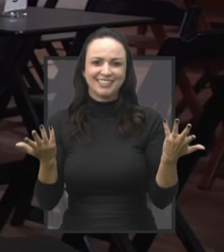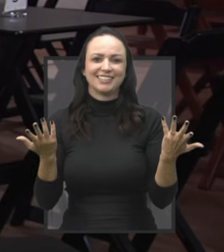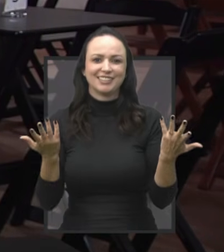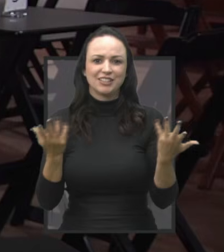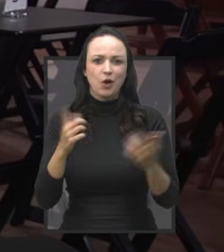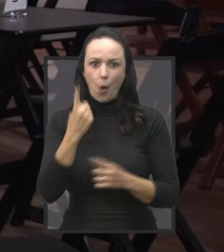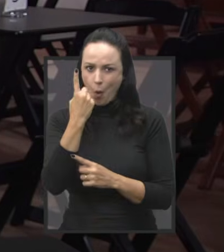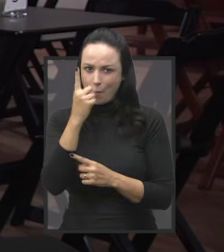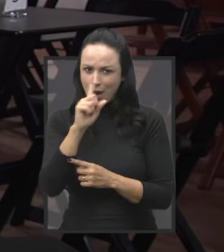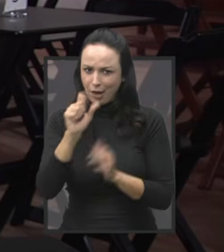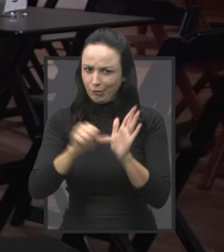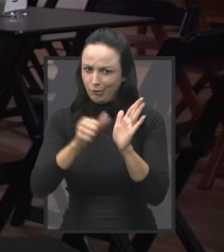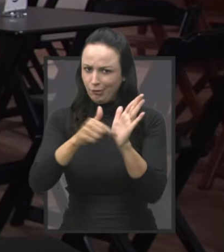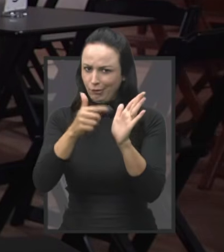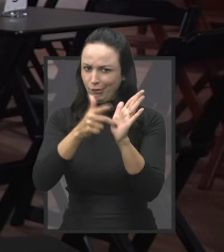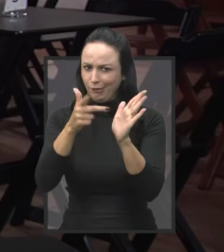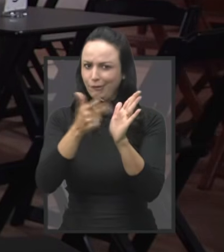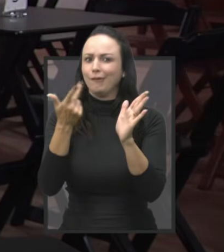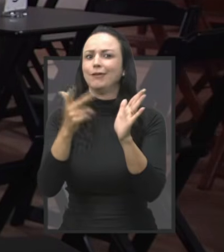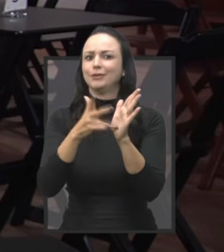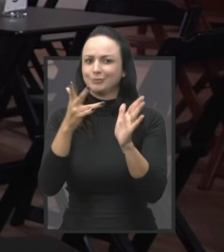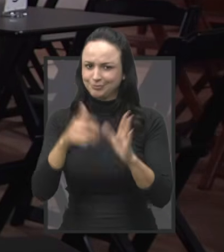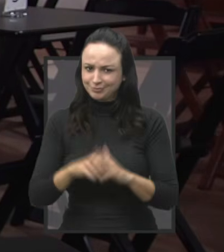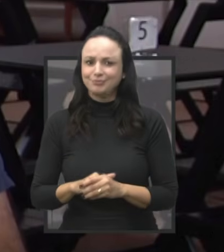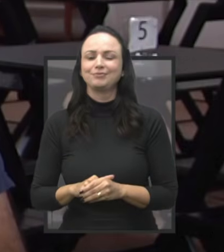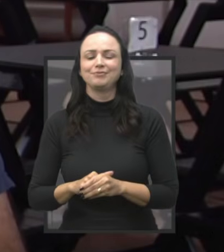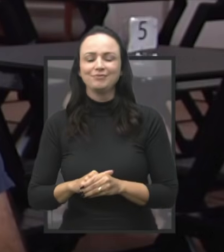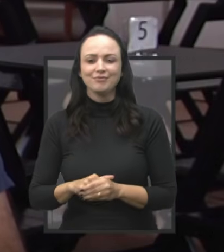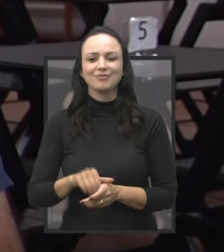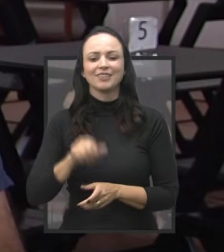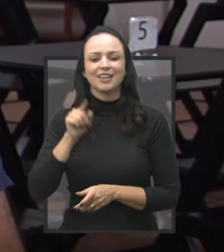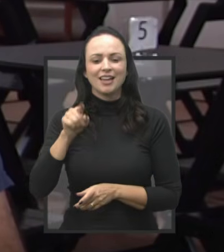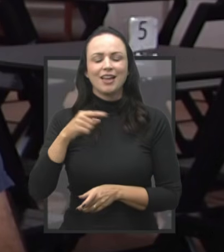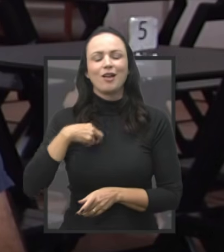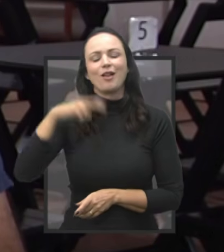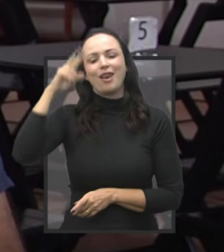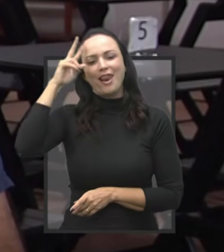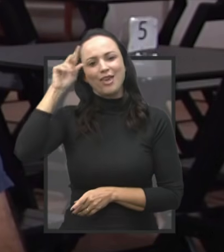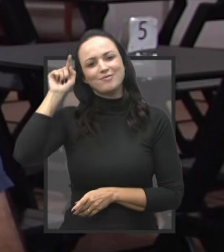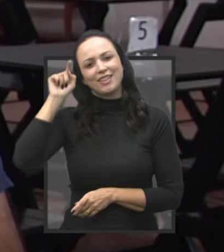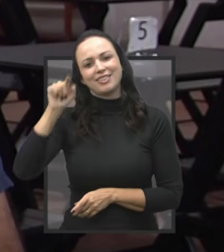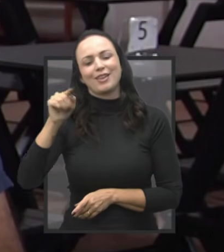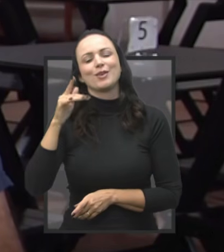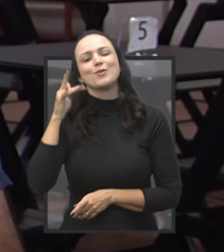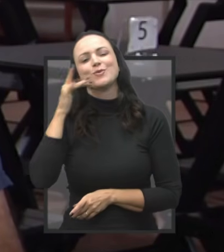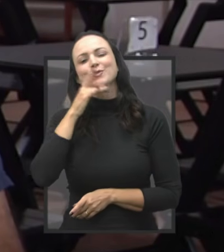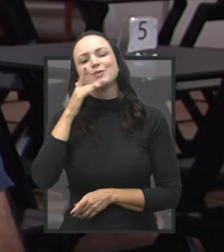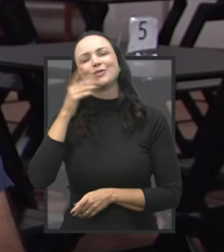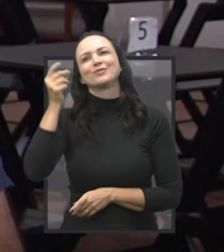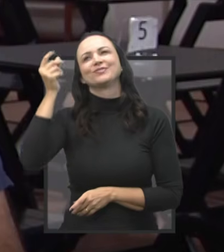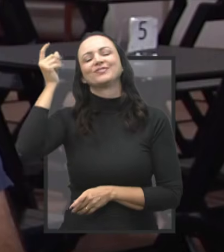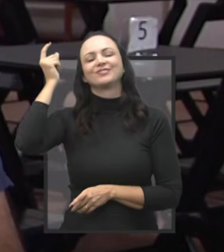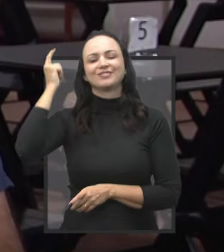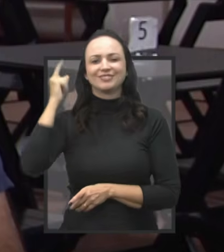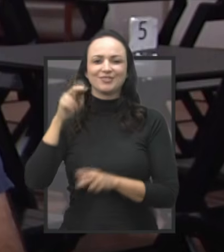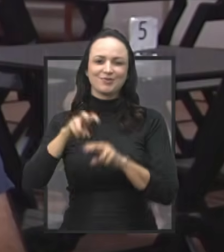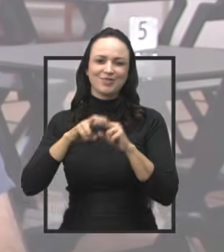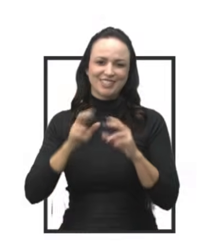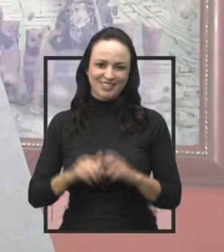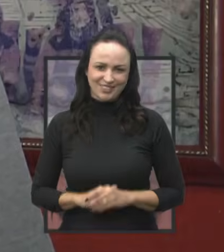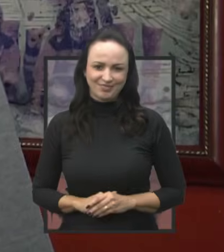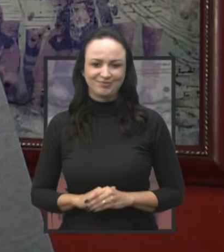coisa, mas não foi uma vez, viu? Algumas. E essa era a recordação gostosa que eu tinha por causa